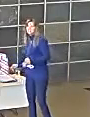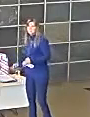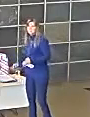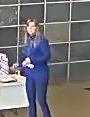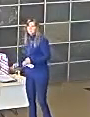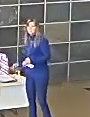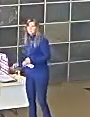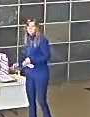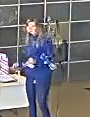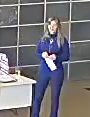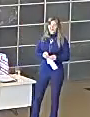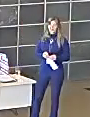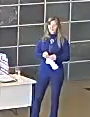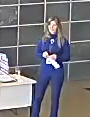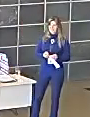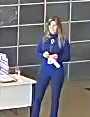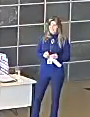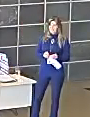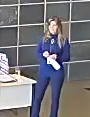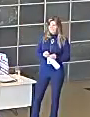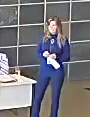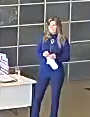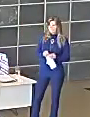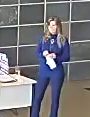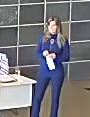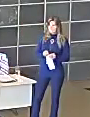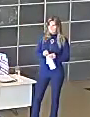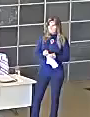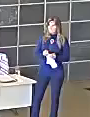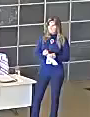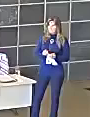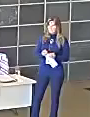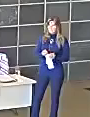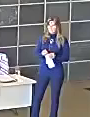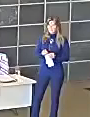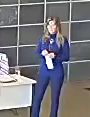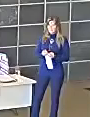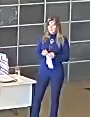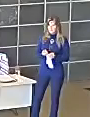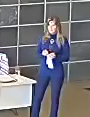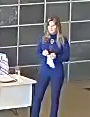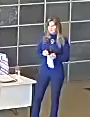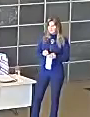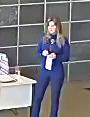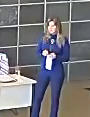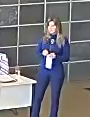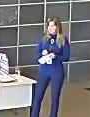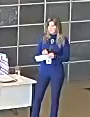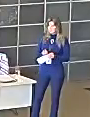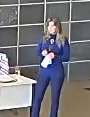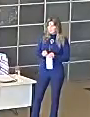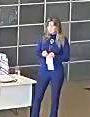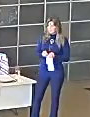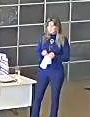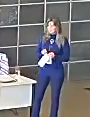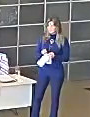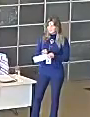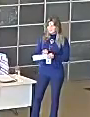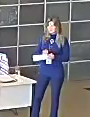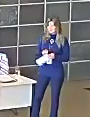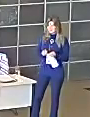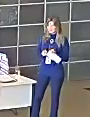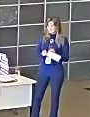desaprovados então nós temos que eh trabalhar para que essa lei seja plenamente cumprida e o trabalho da caad é